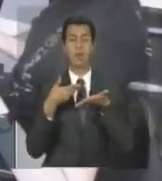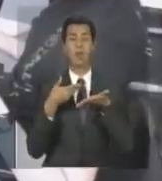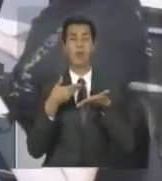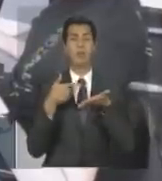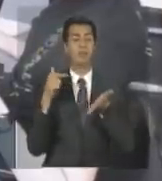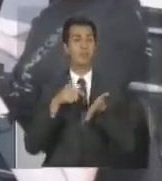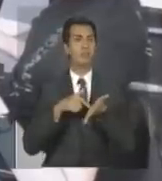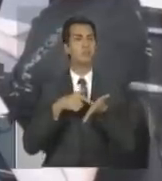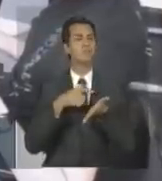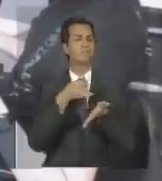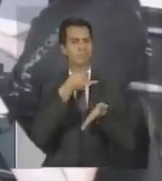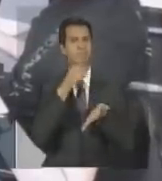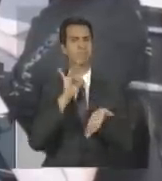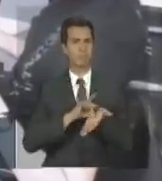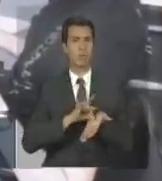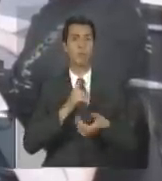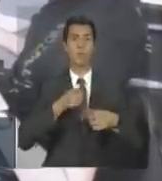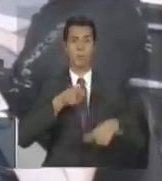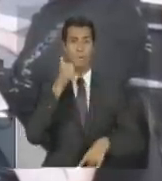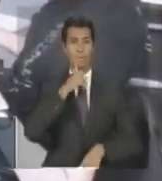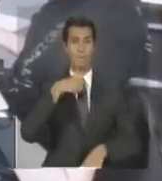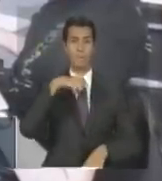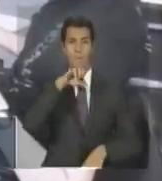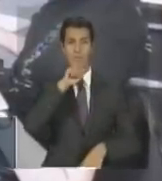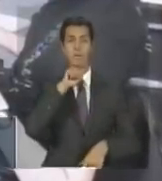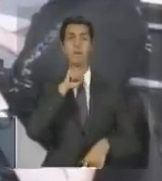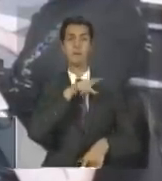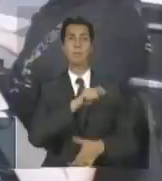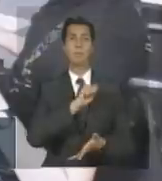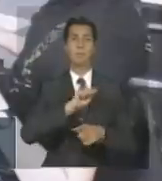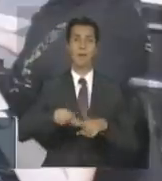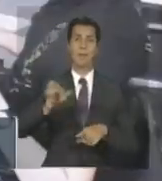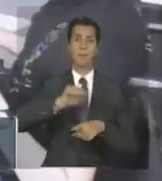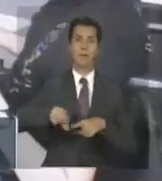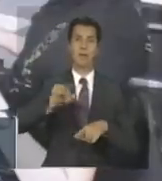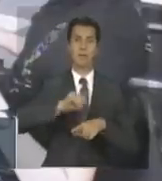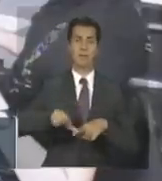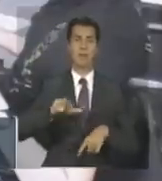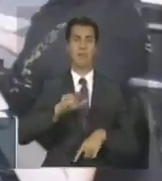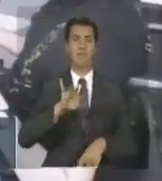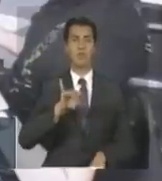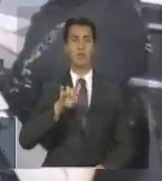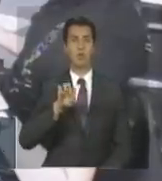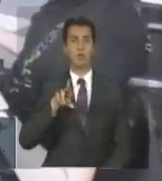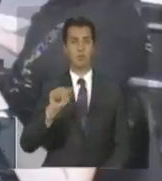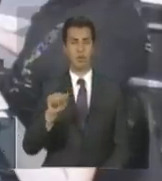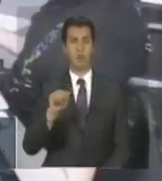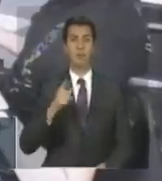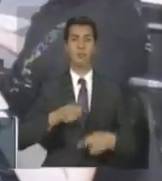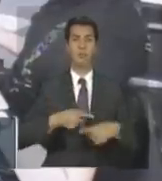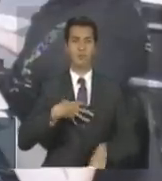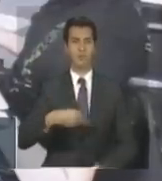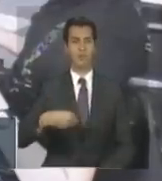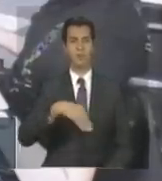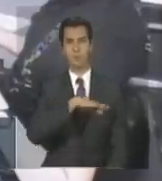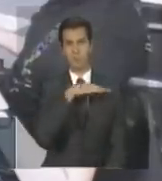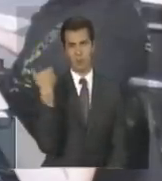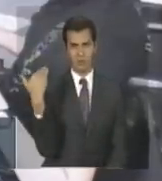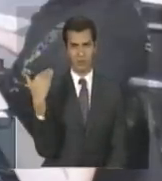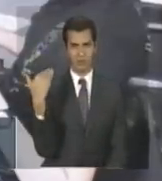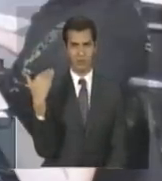estudantil do filho, como fiadora, de um filho que tinha morrido. Um